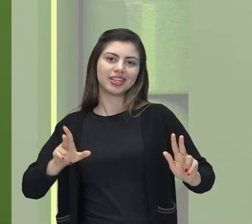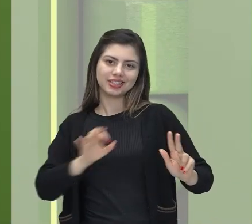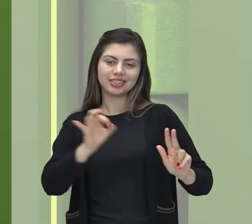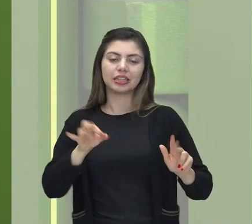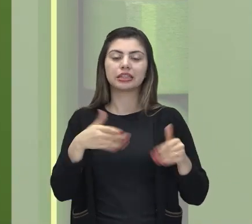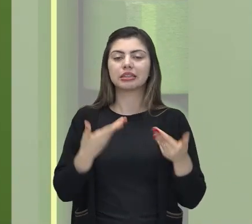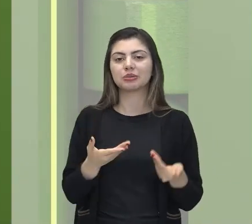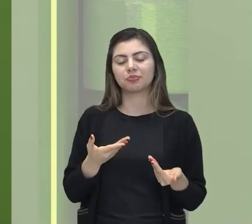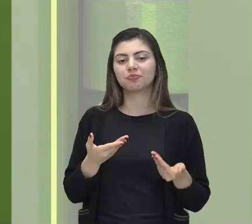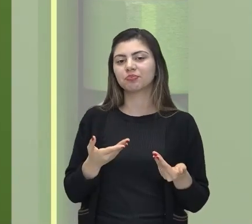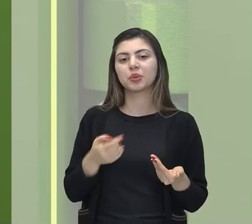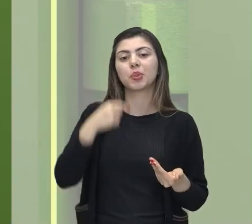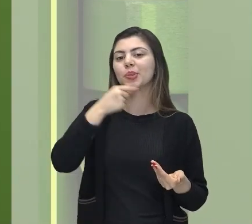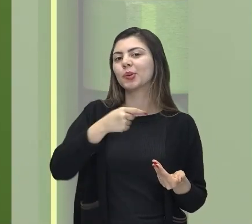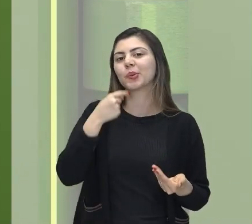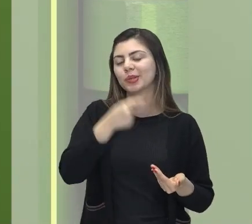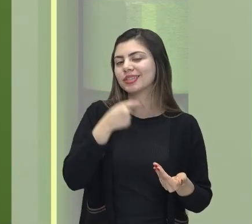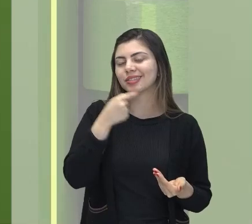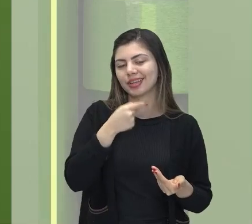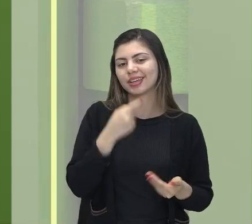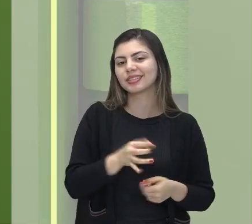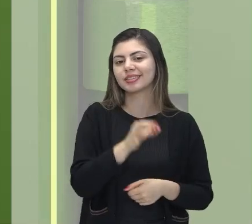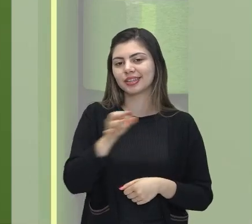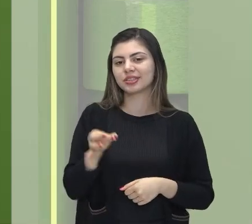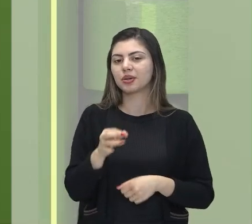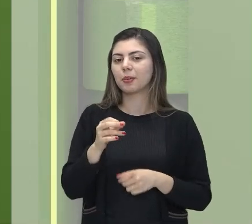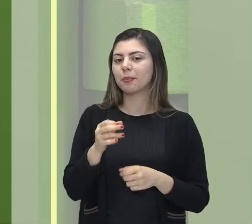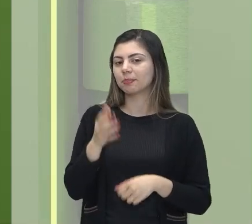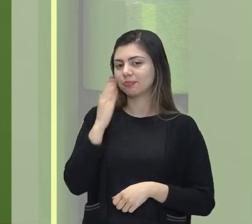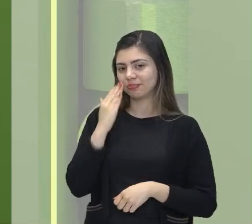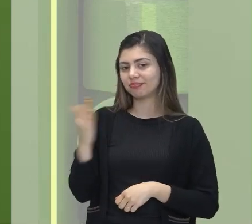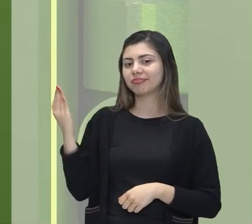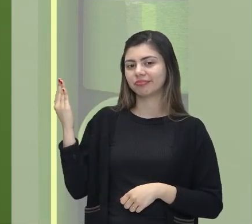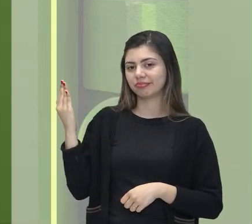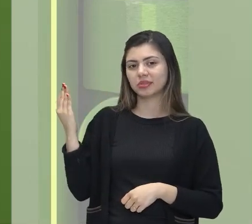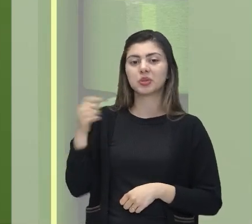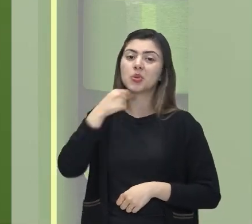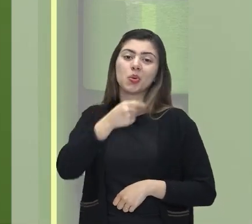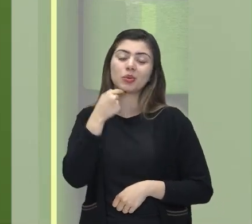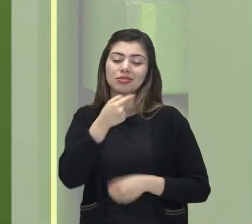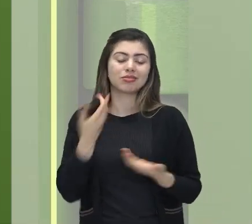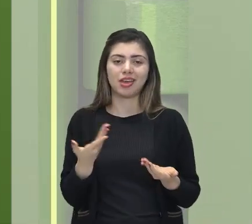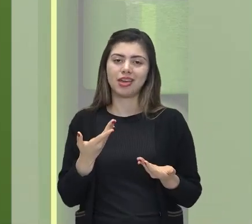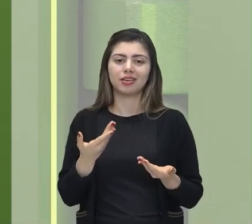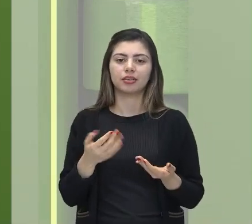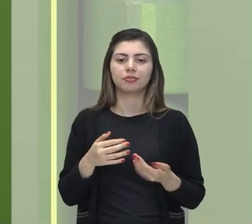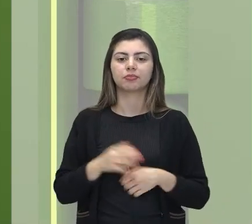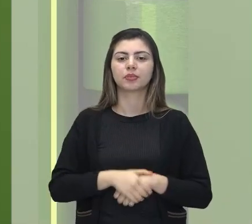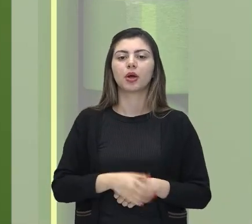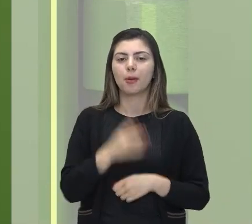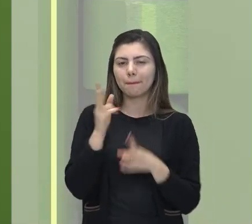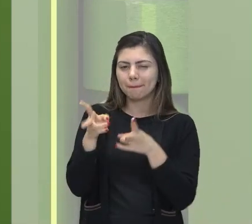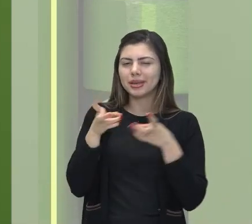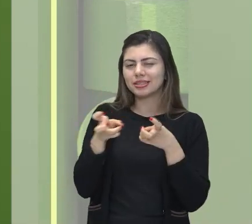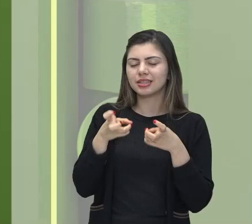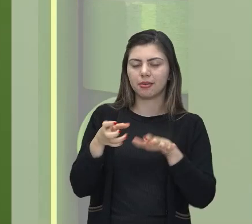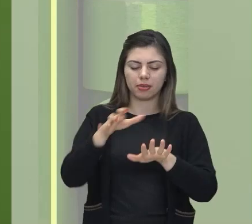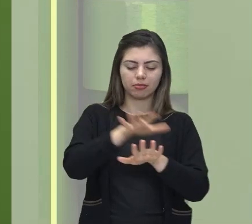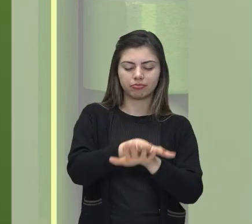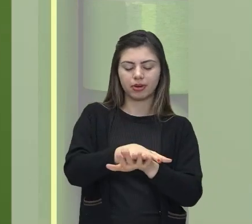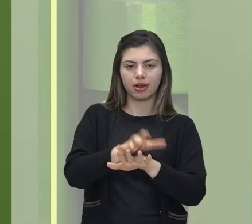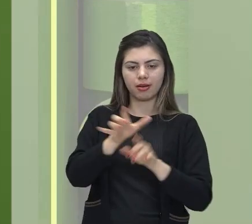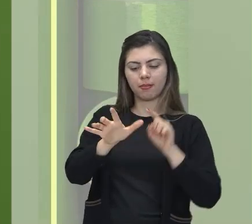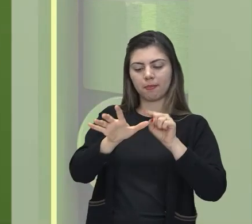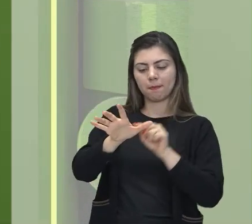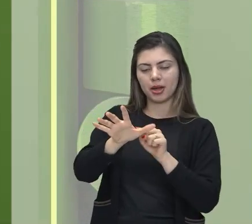querer colocar a luva da mão direita na mão esquerda, você não vai conseguir. Isso quer dizer, ó, o polegar, observem